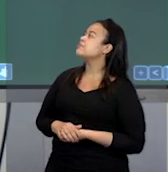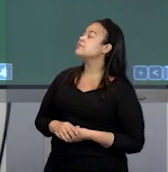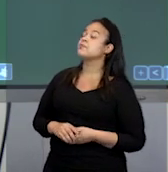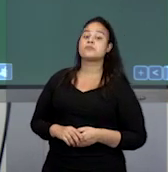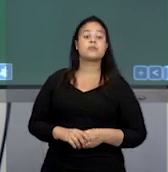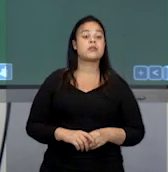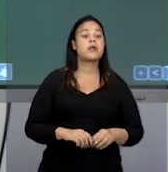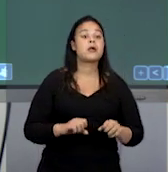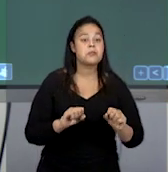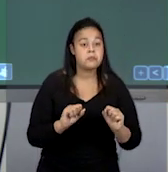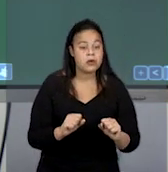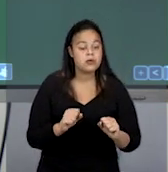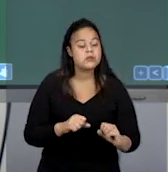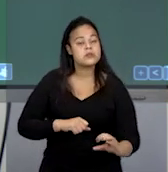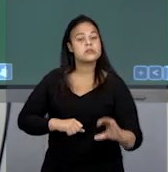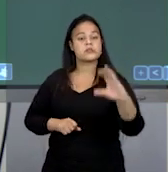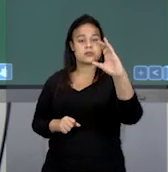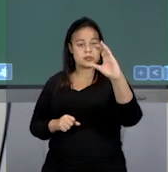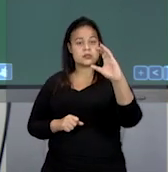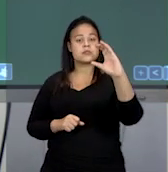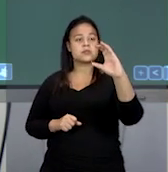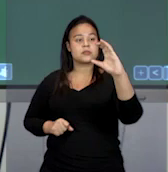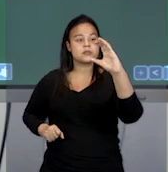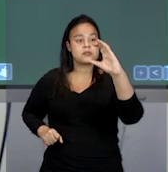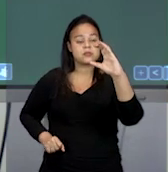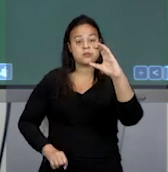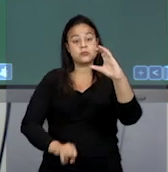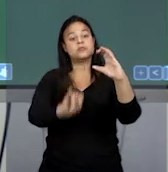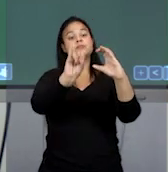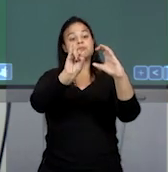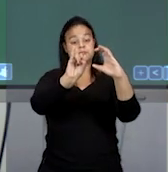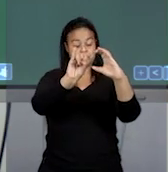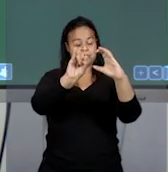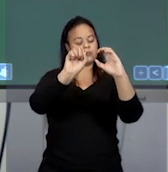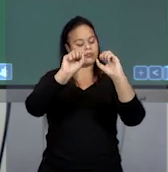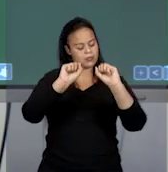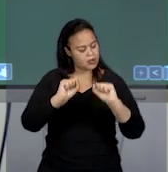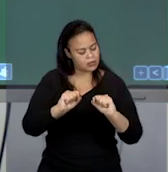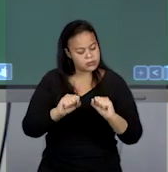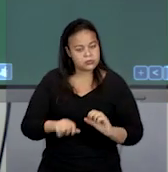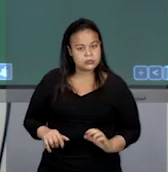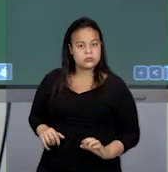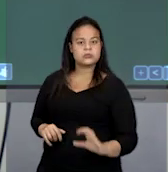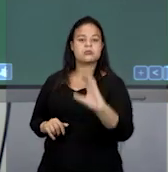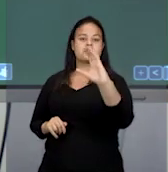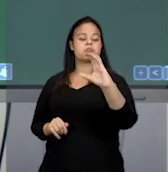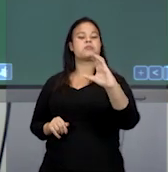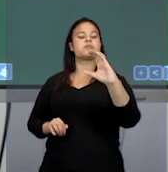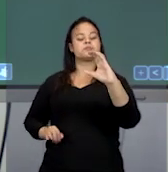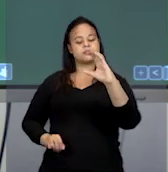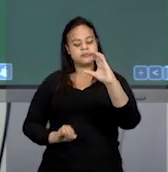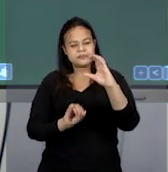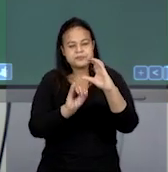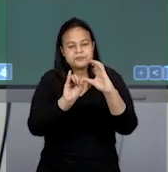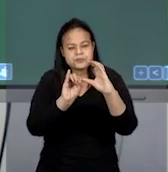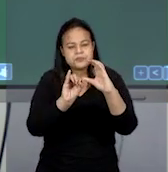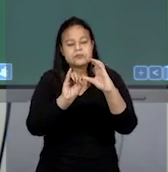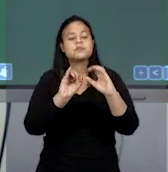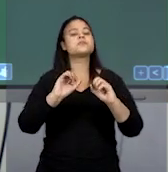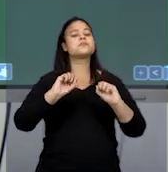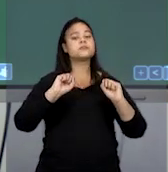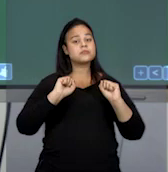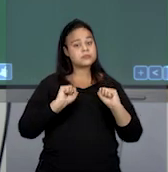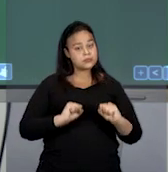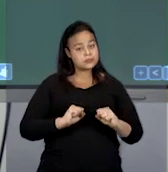Posso ter Czão, Izão. Posso ter Czão, Izinho. Posso